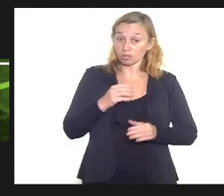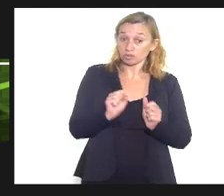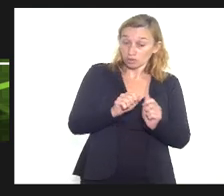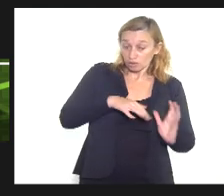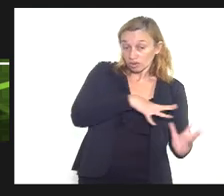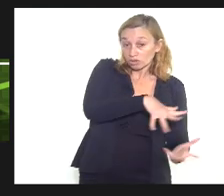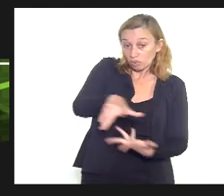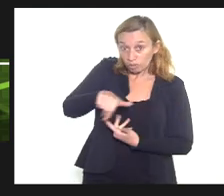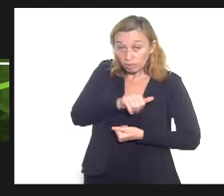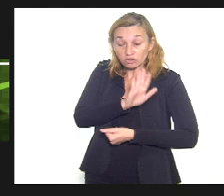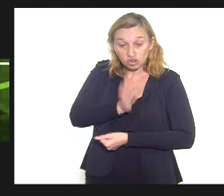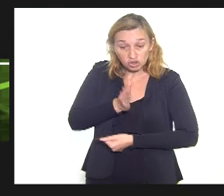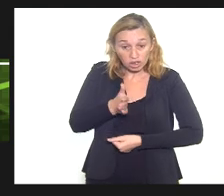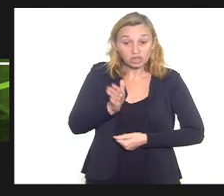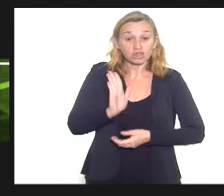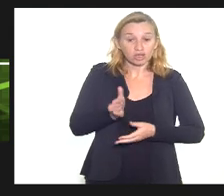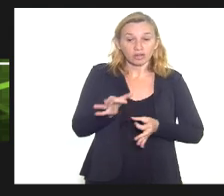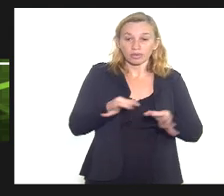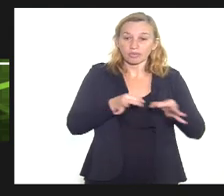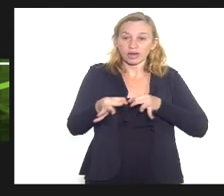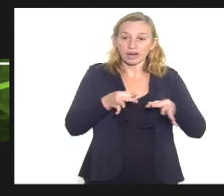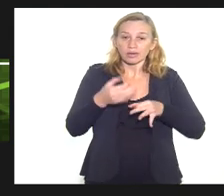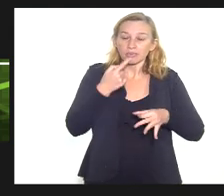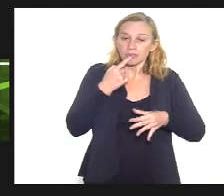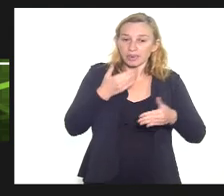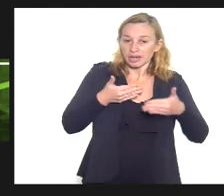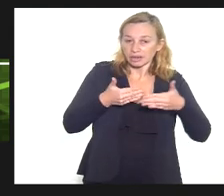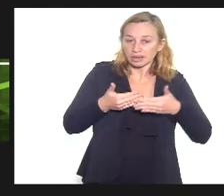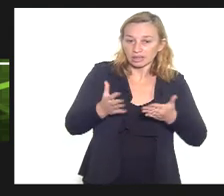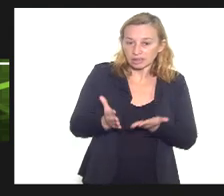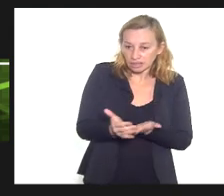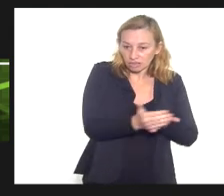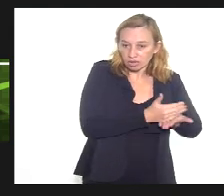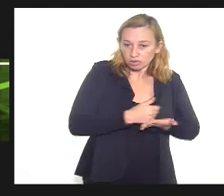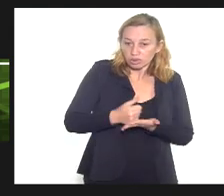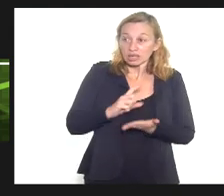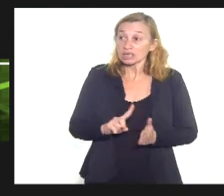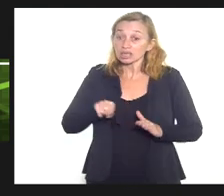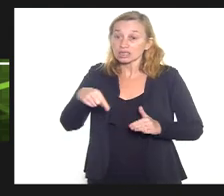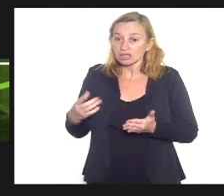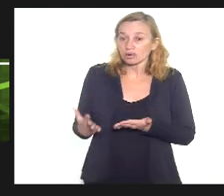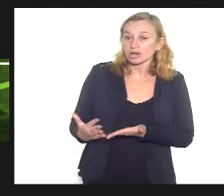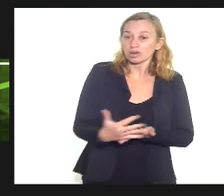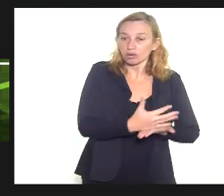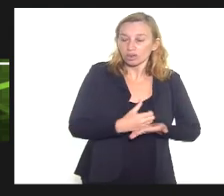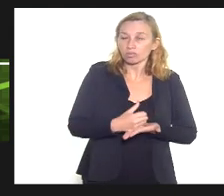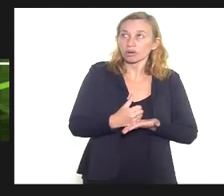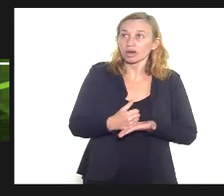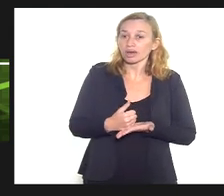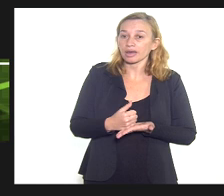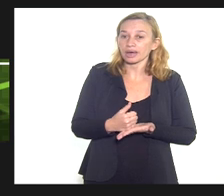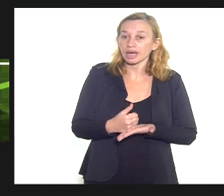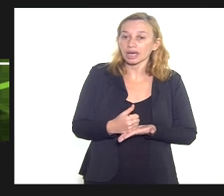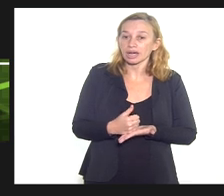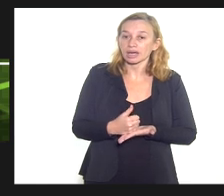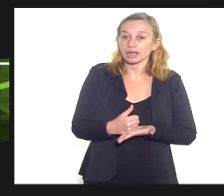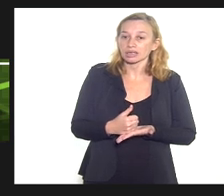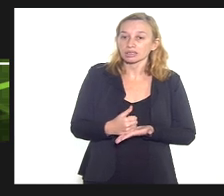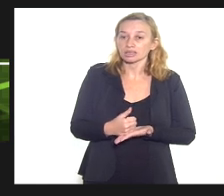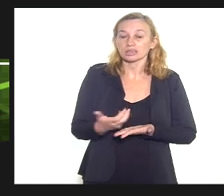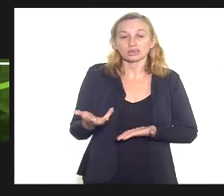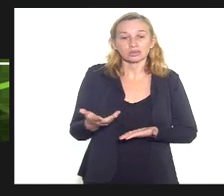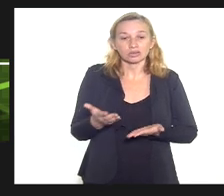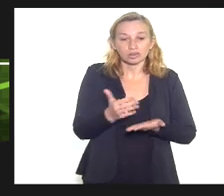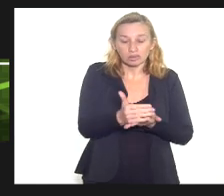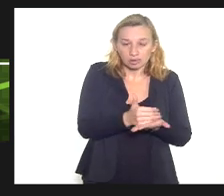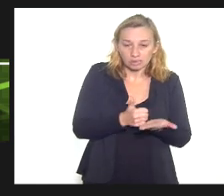global. Isso já é feito bem próximo à data de recolhimento. Então, recolhemos a nossa